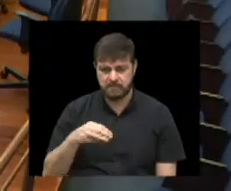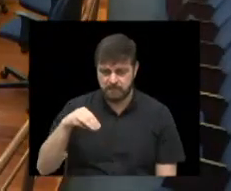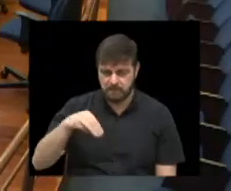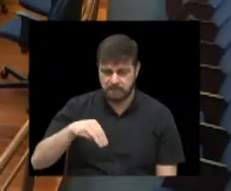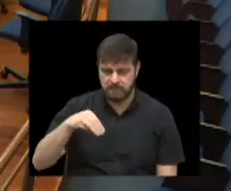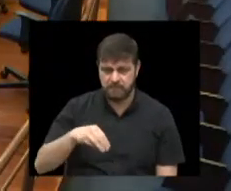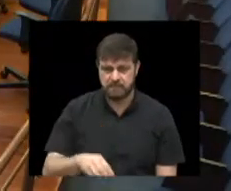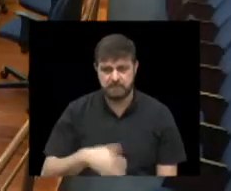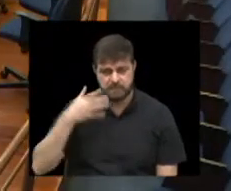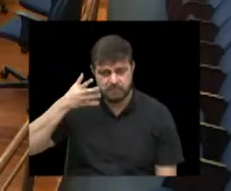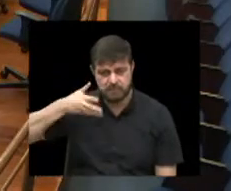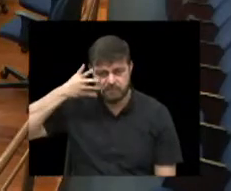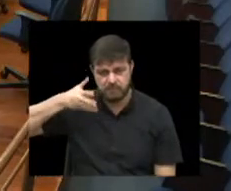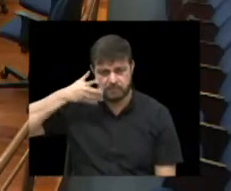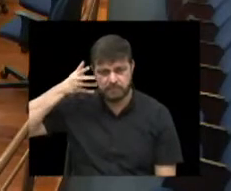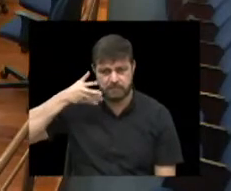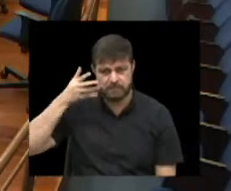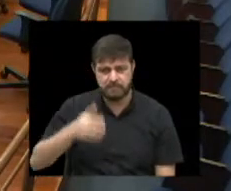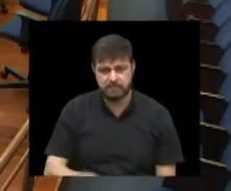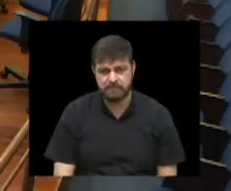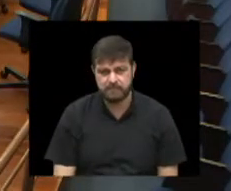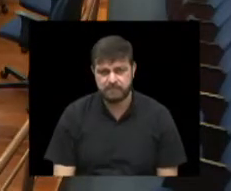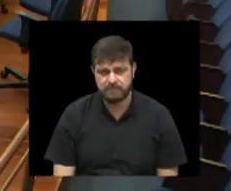para usar a tribuna, Vossa Excelência.